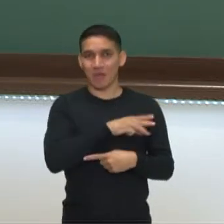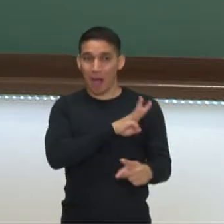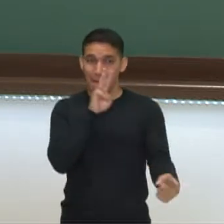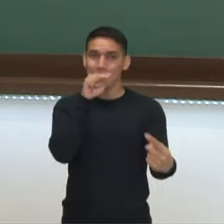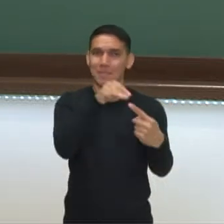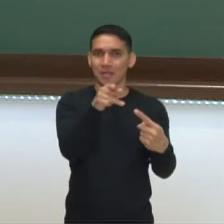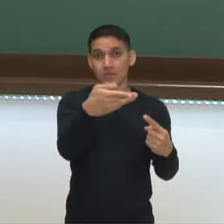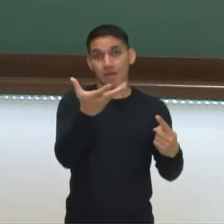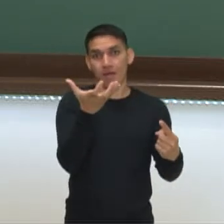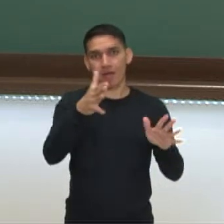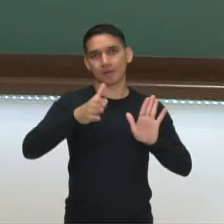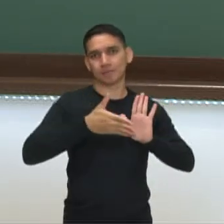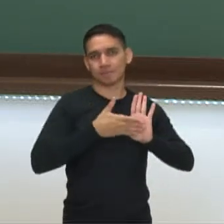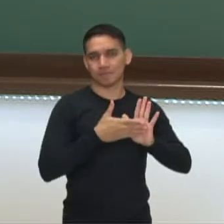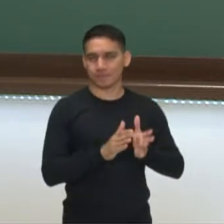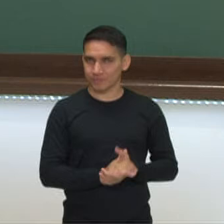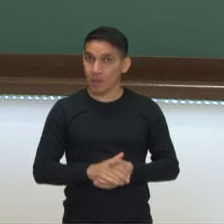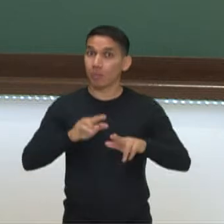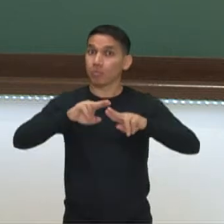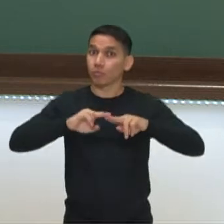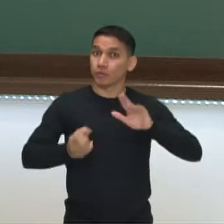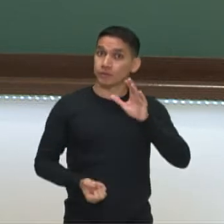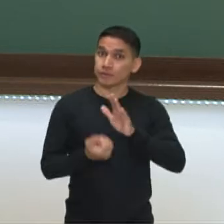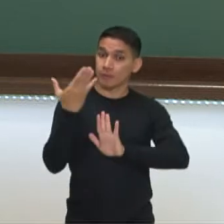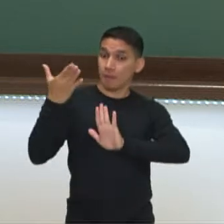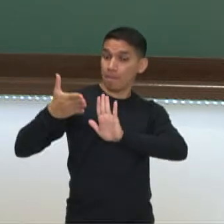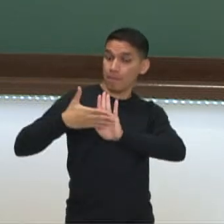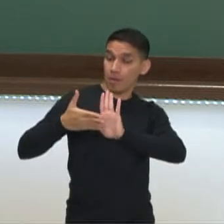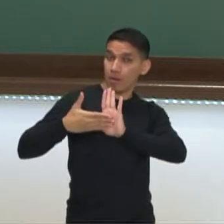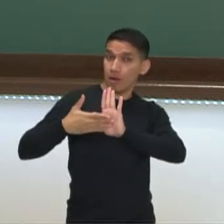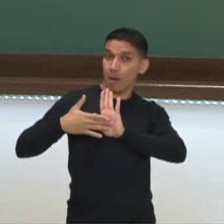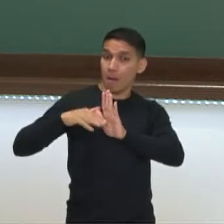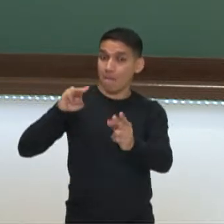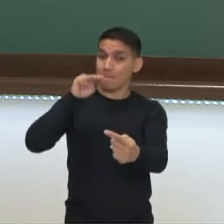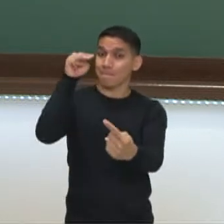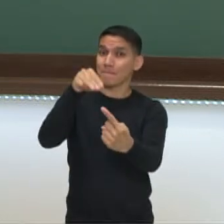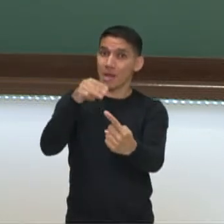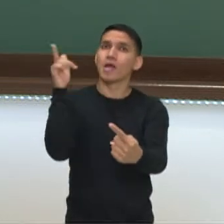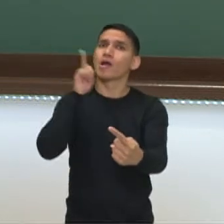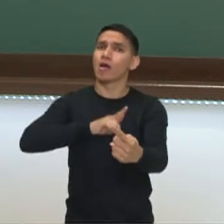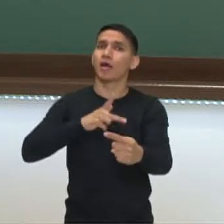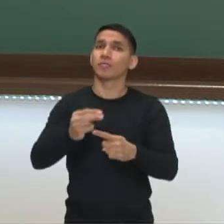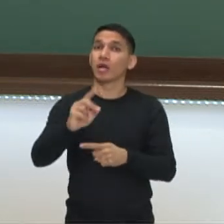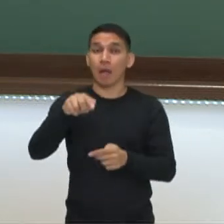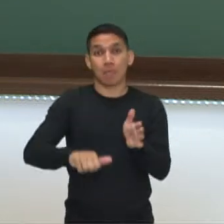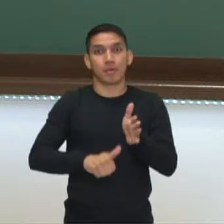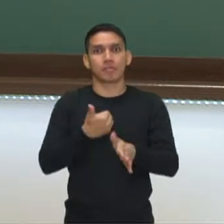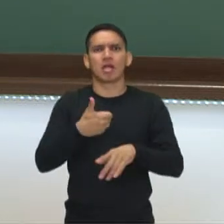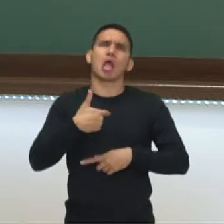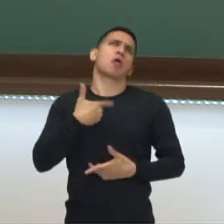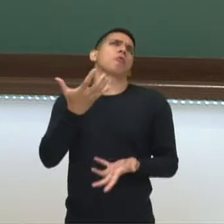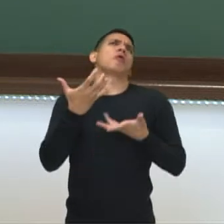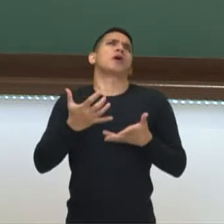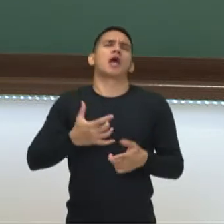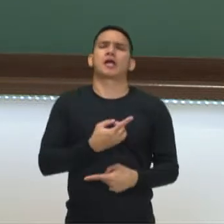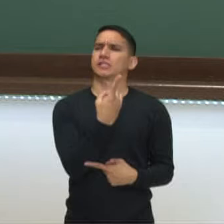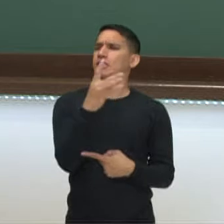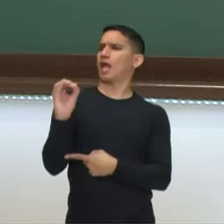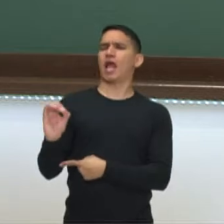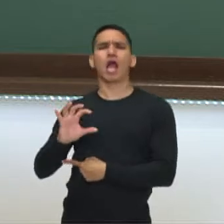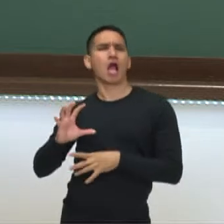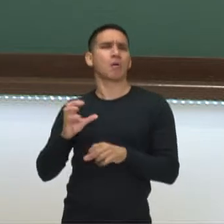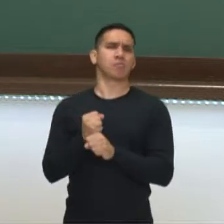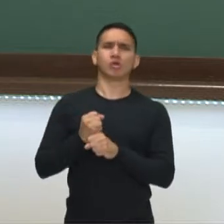se propôs, né? Então, propor metas atingíveis também é o primeiro passo. Ah, eu quero tirar 100 em todas as disciplinas. Eu